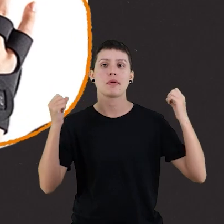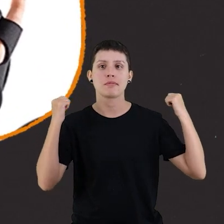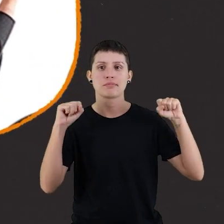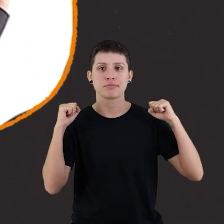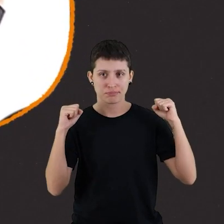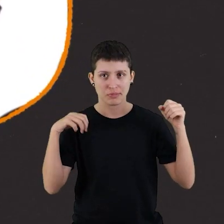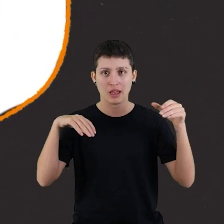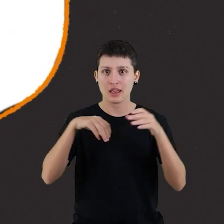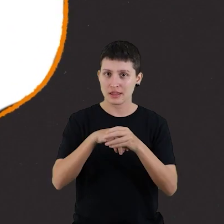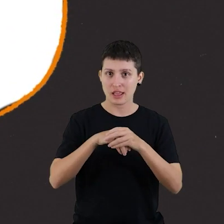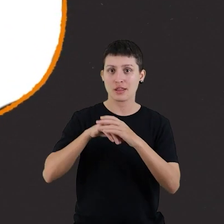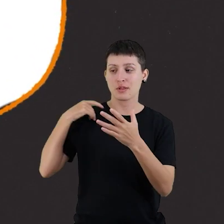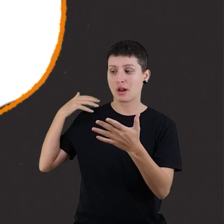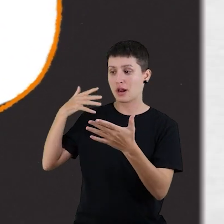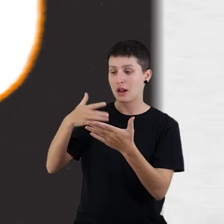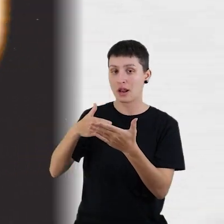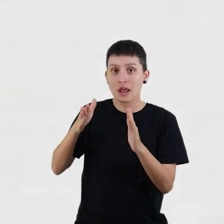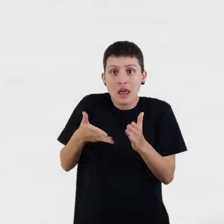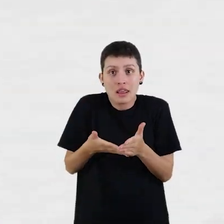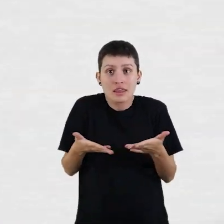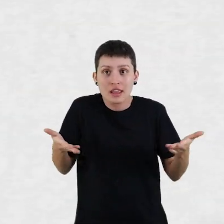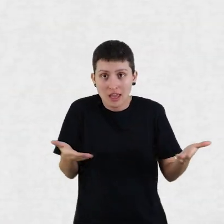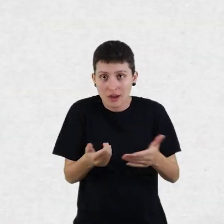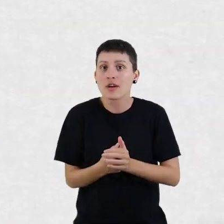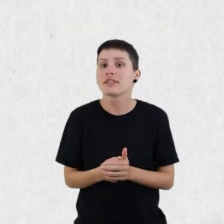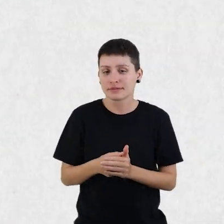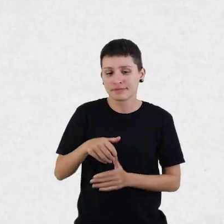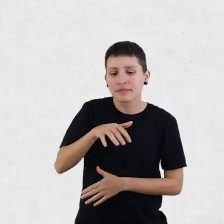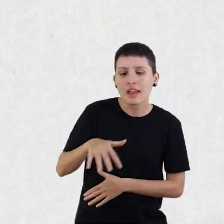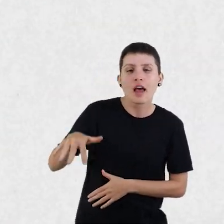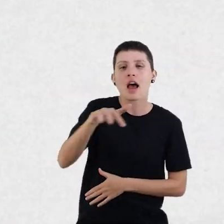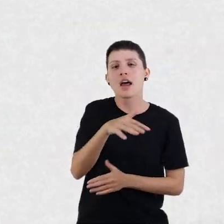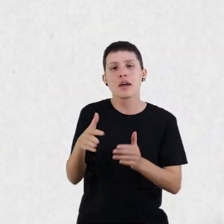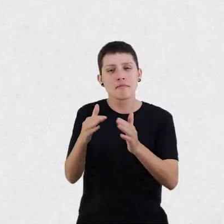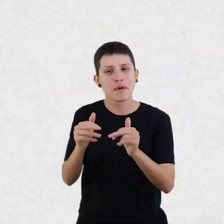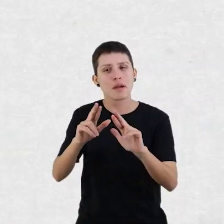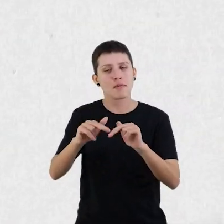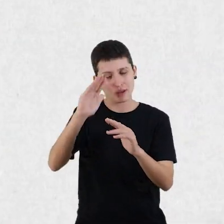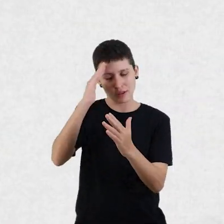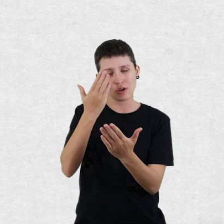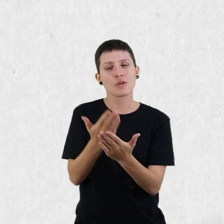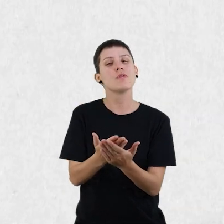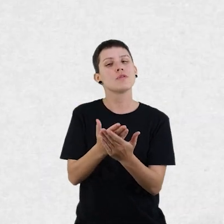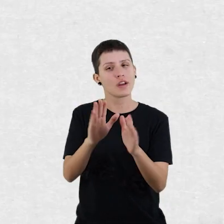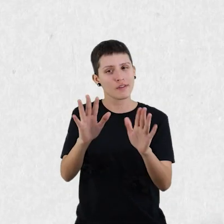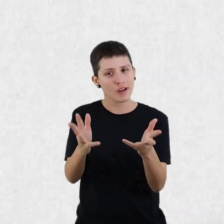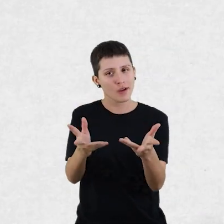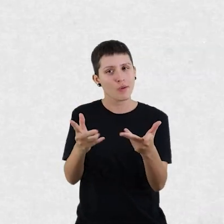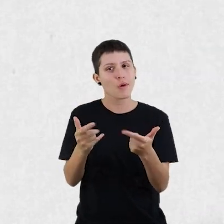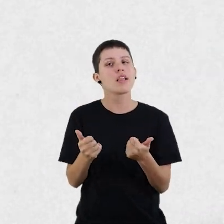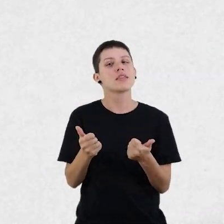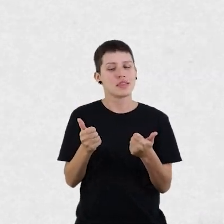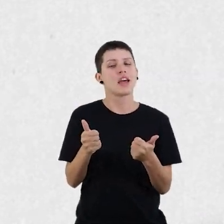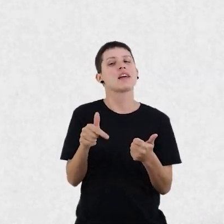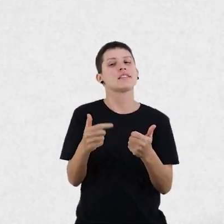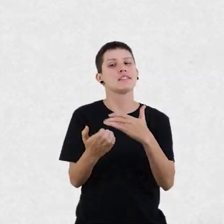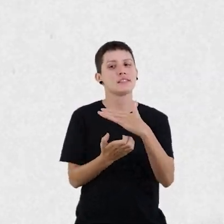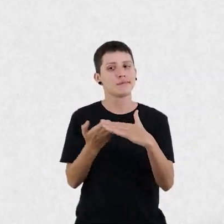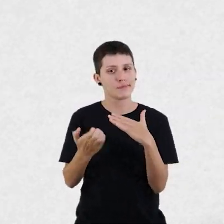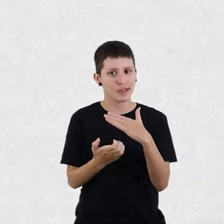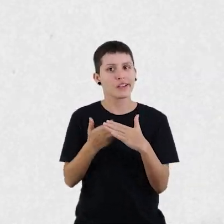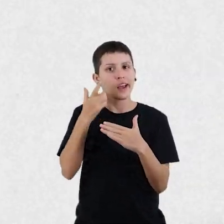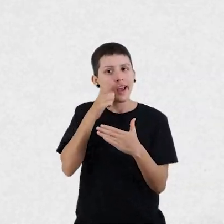em nosso mix até hoje. A pedido do mercado, por confiar na qualidade do trabalho da Hidrolite, a empresa